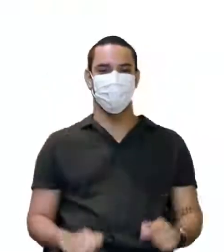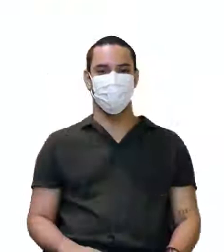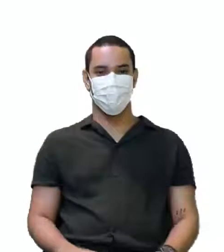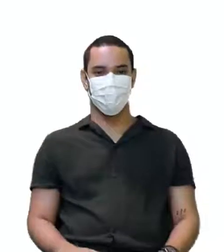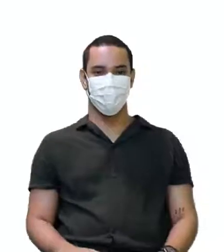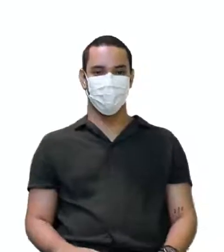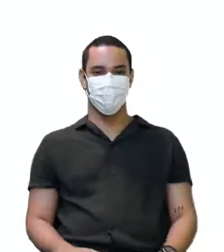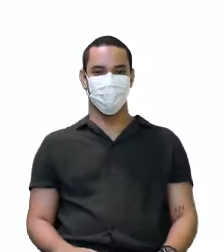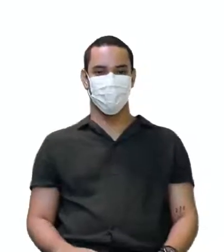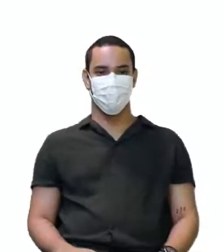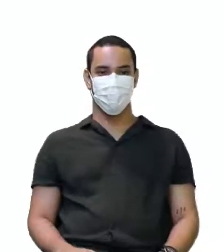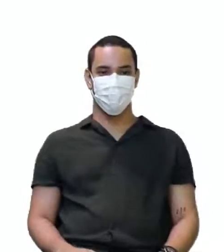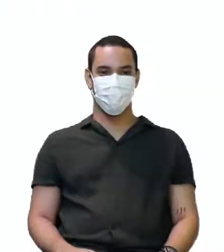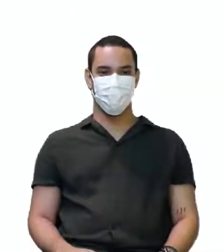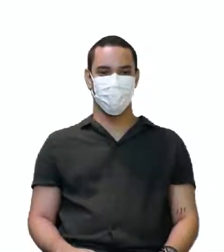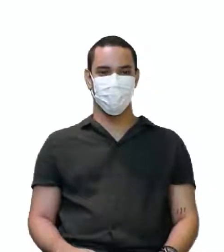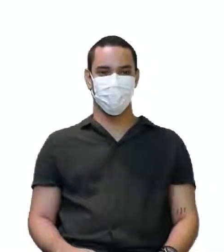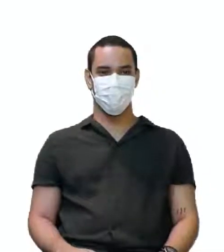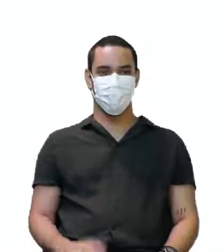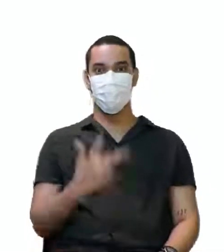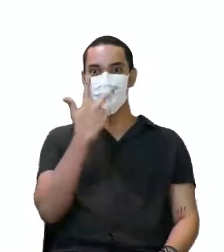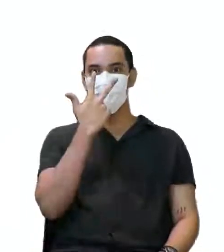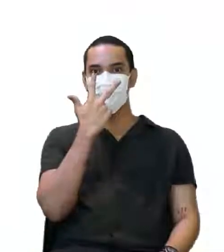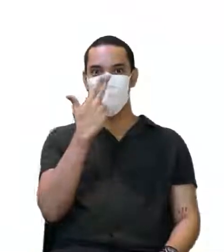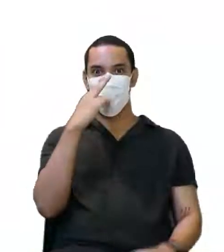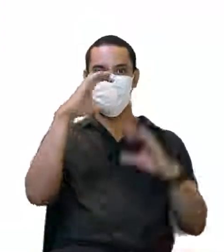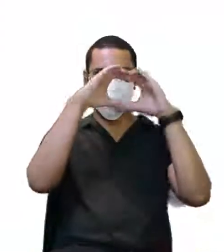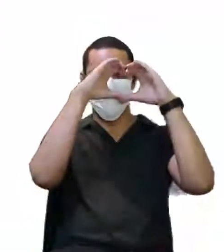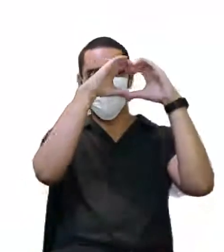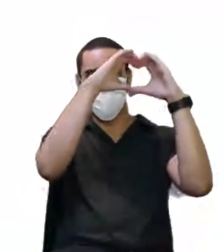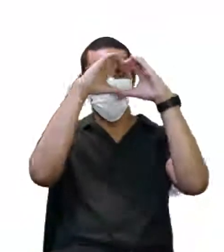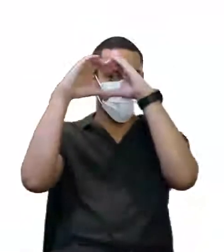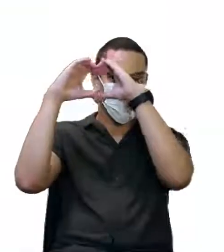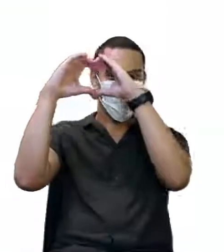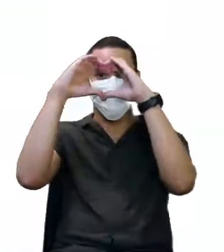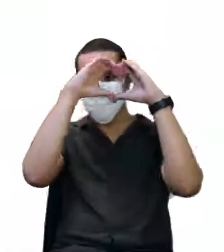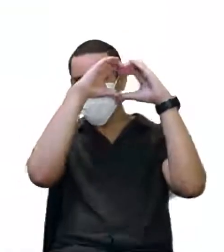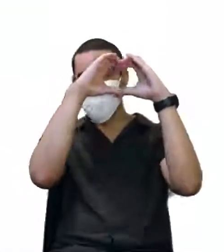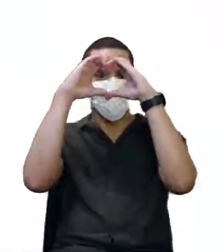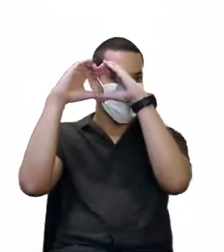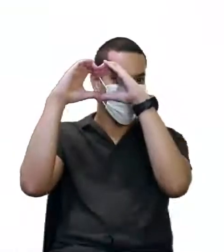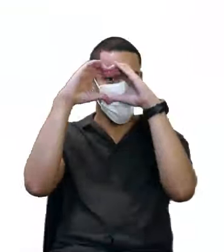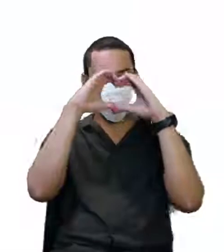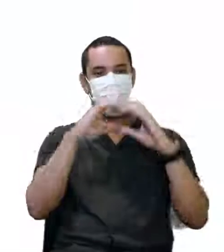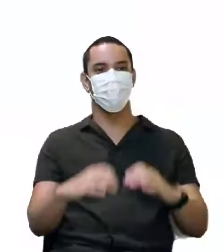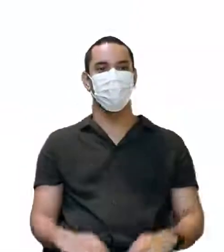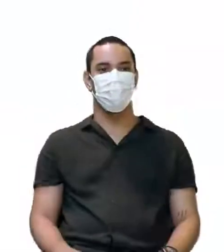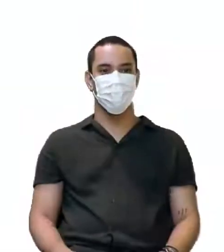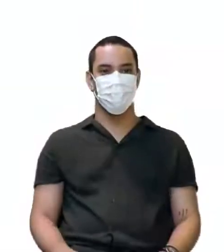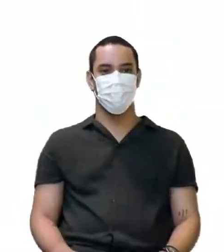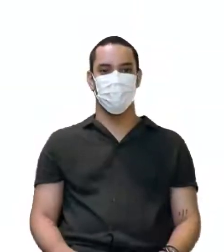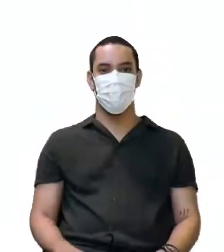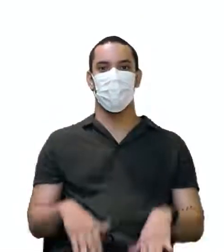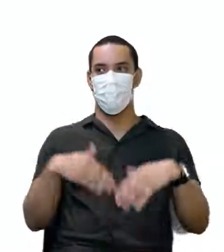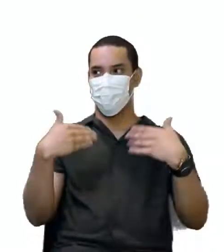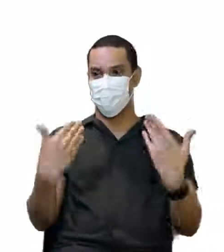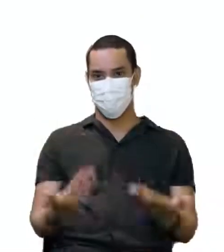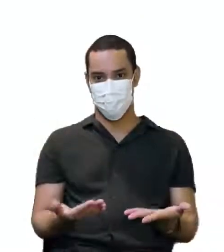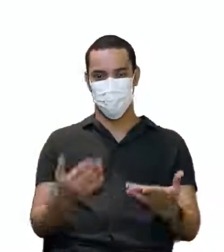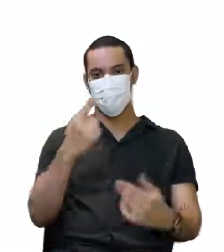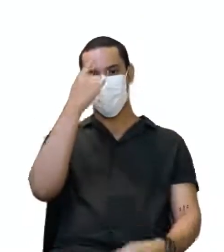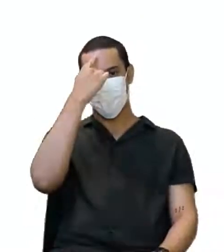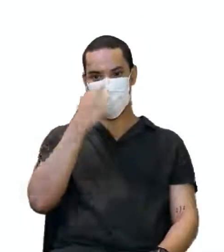Tem alguém que tá apaixonado. Vambora. Pode me tirar. A maior parte